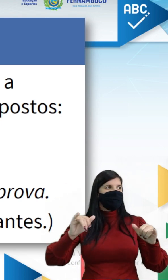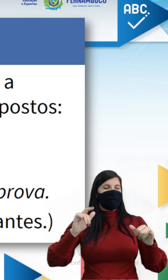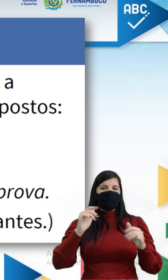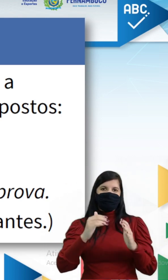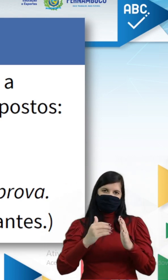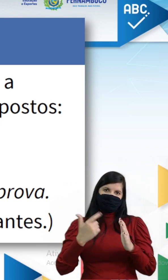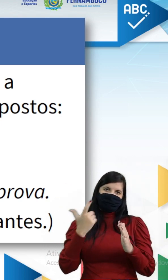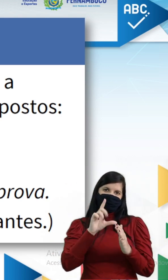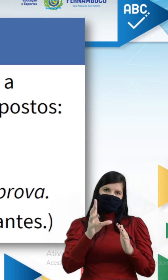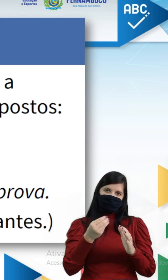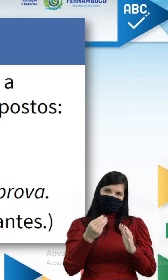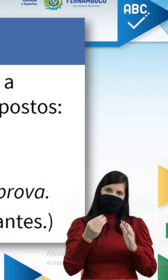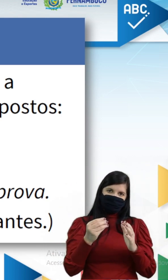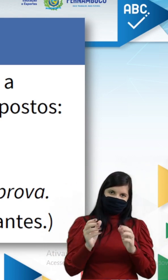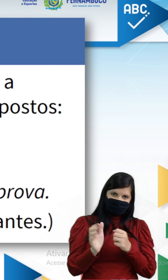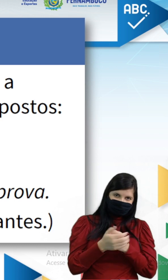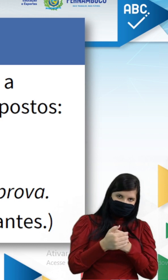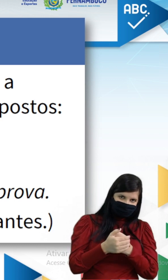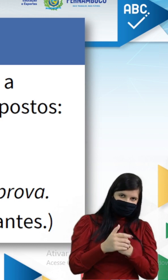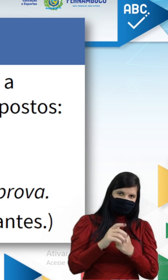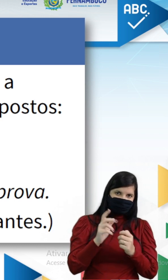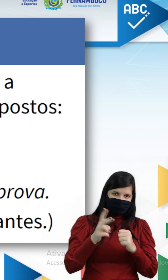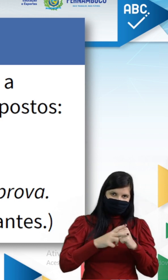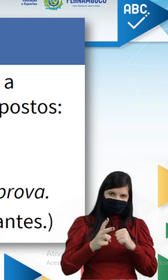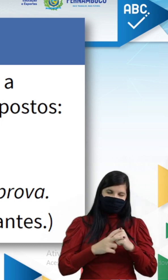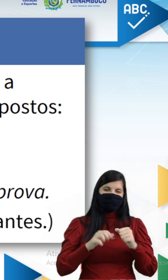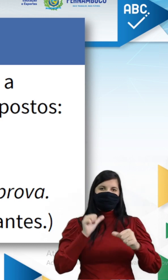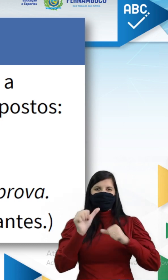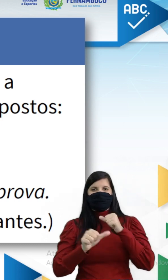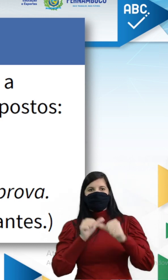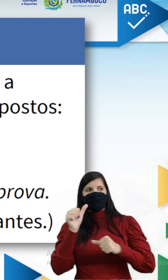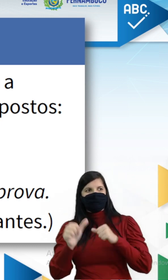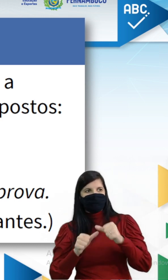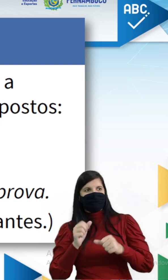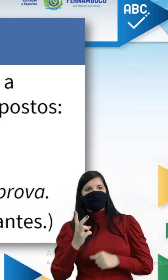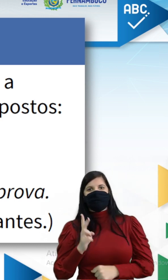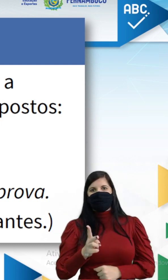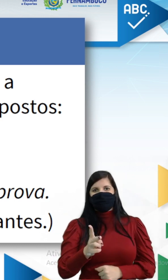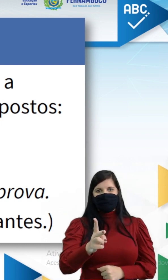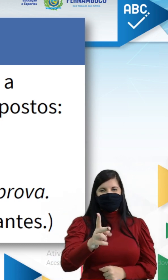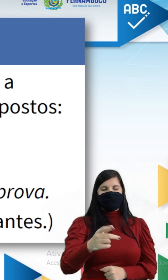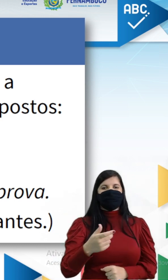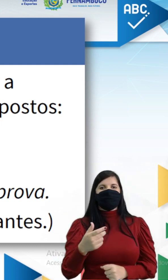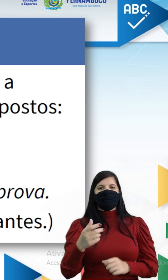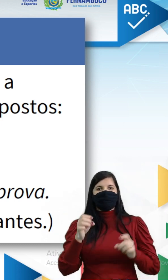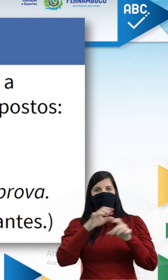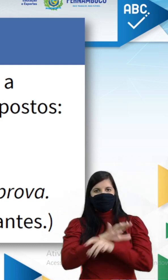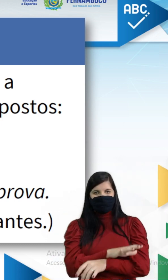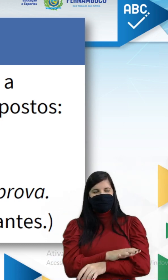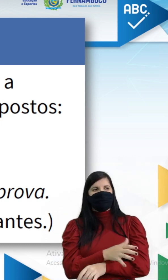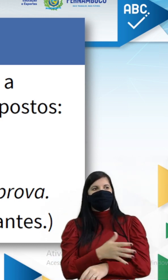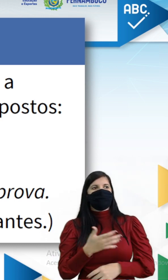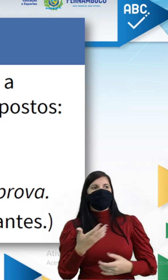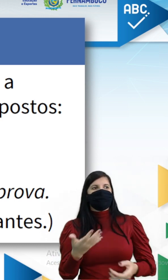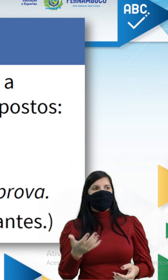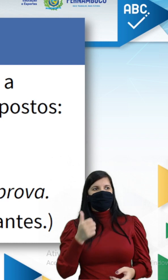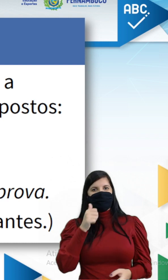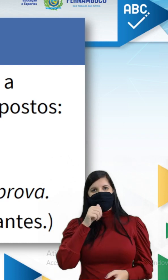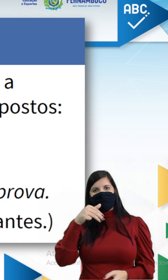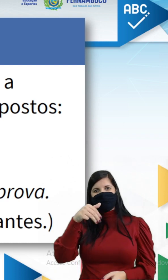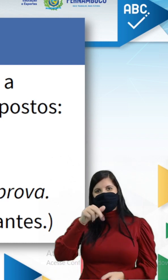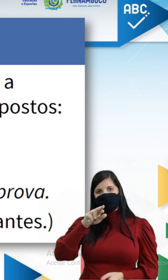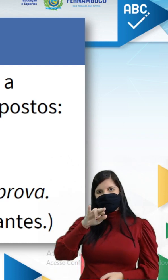adicional nos pressupostos, verbos que indicam uma mudança, continuidade, término. Quando eu digo assim,